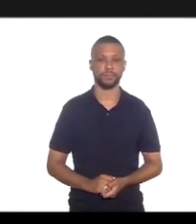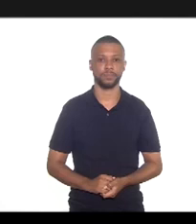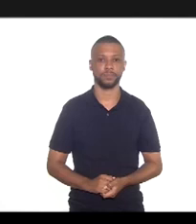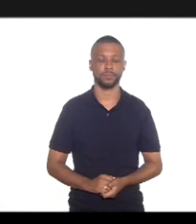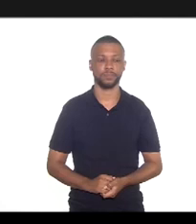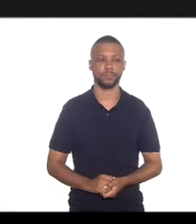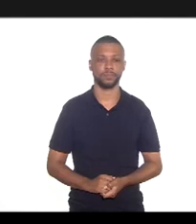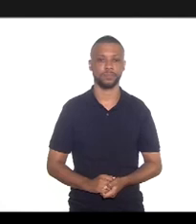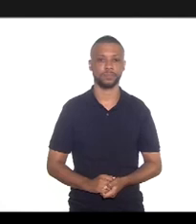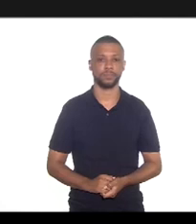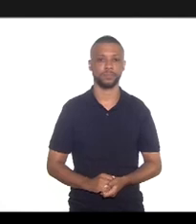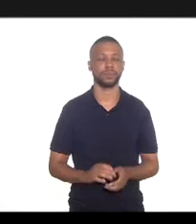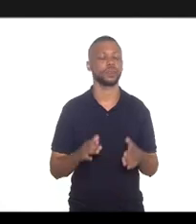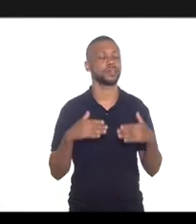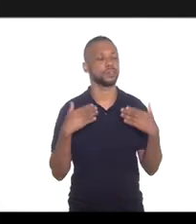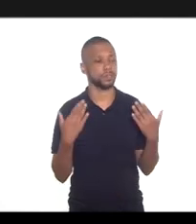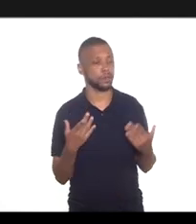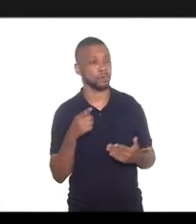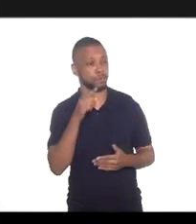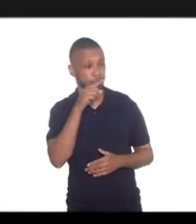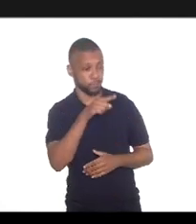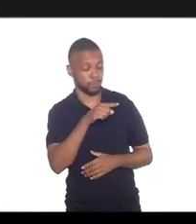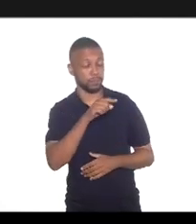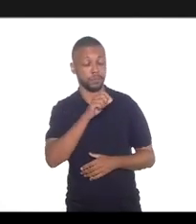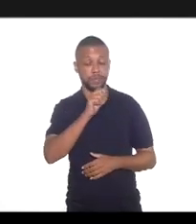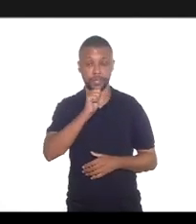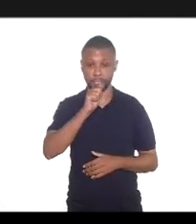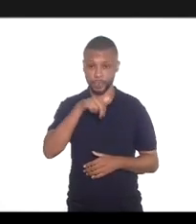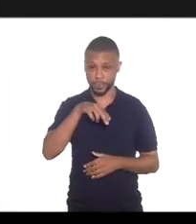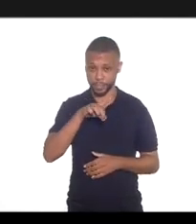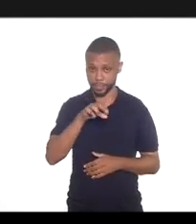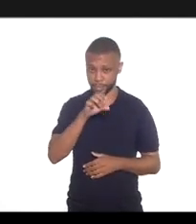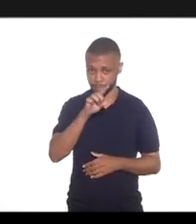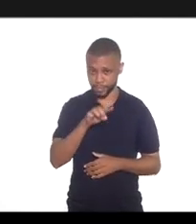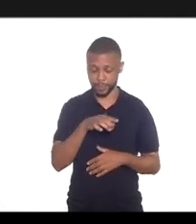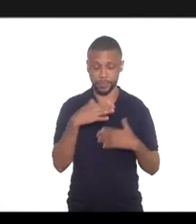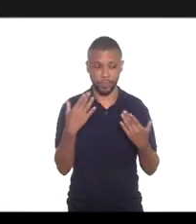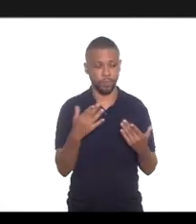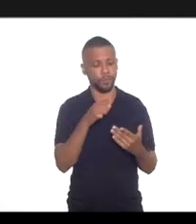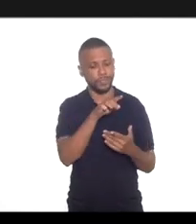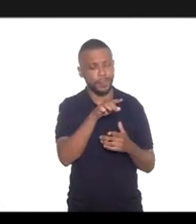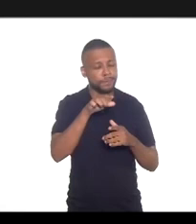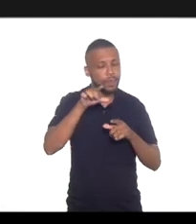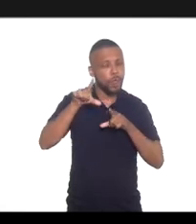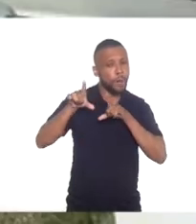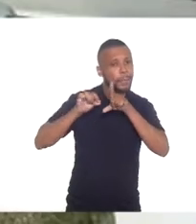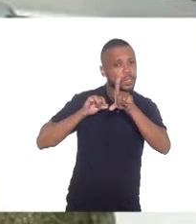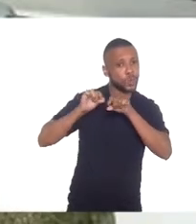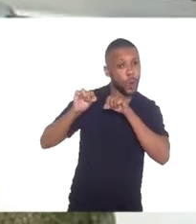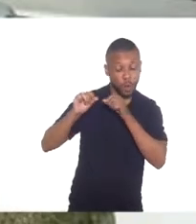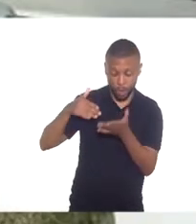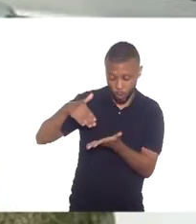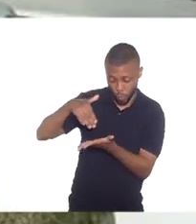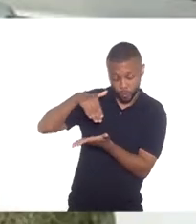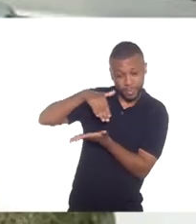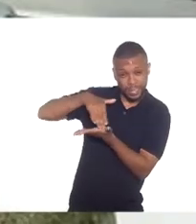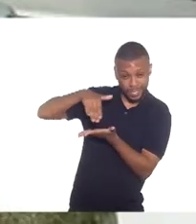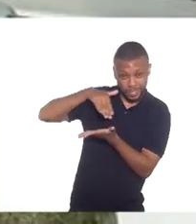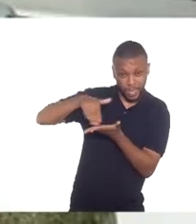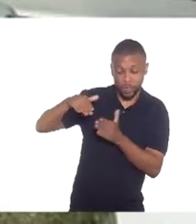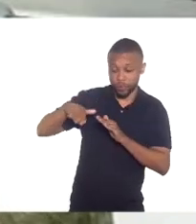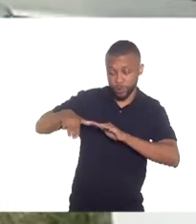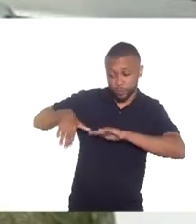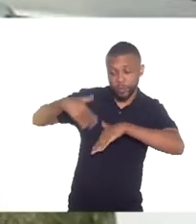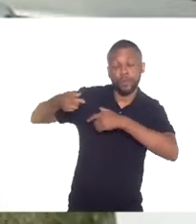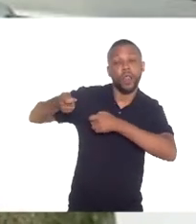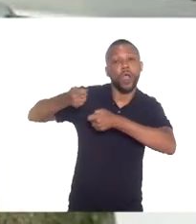Dentro, André, uma preleção que fez o ex-secretário de Desenvolvimento Econômico,